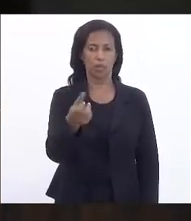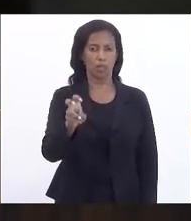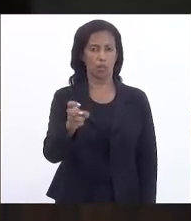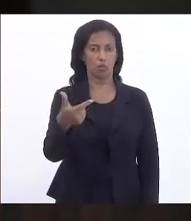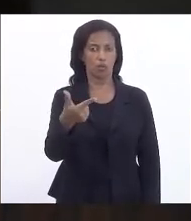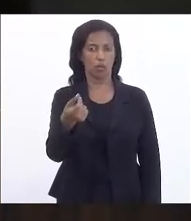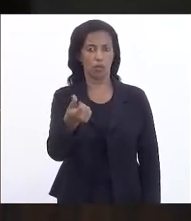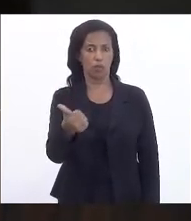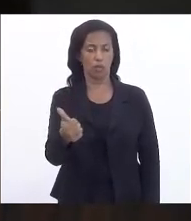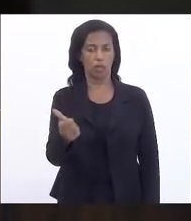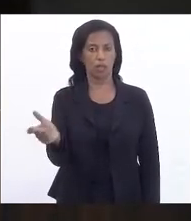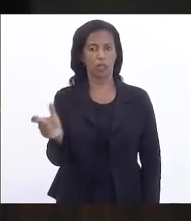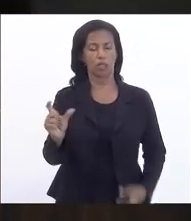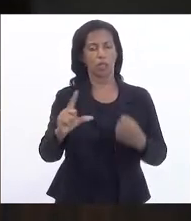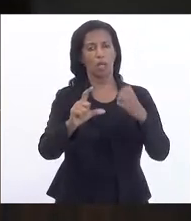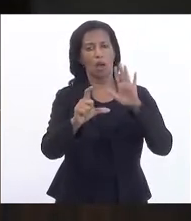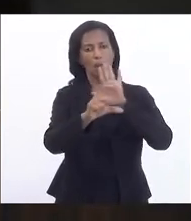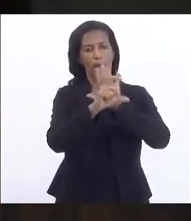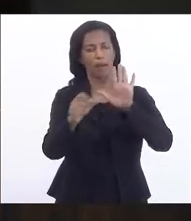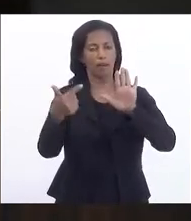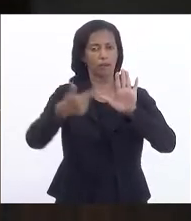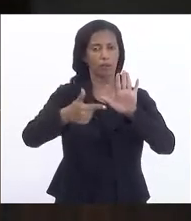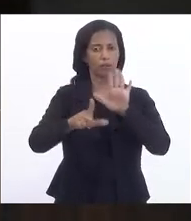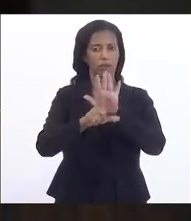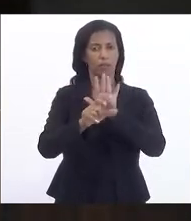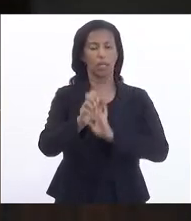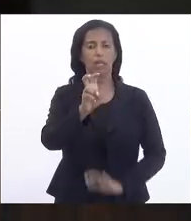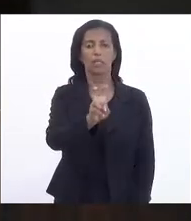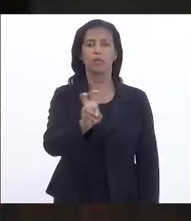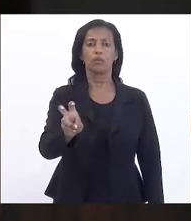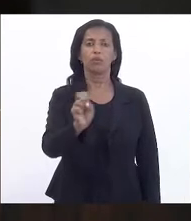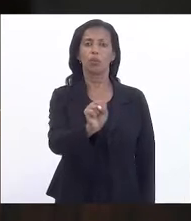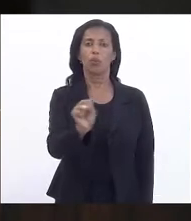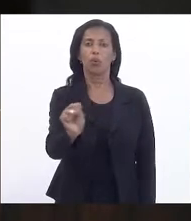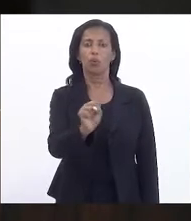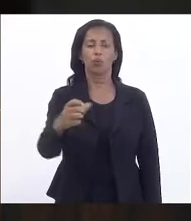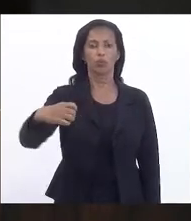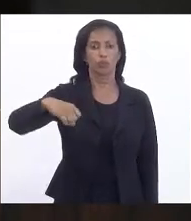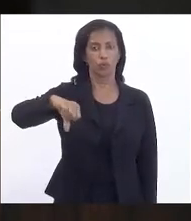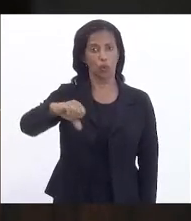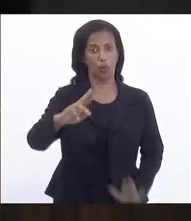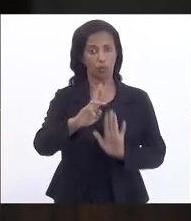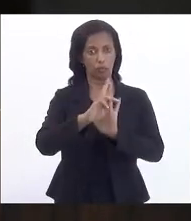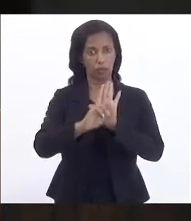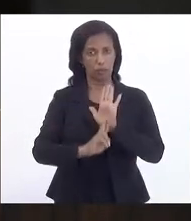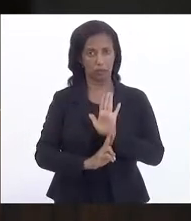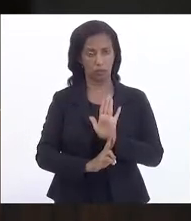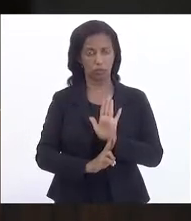ao parágrafo 2º do artigo 2º da lei 5588 de 9 com a seguinte redação